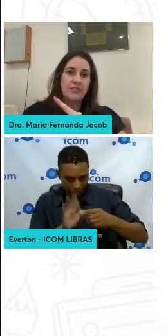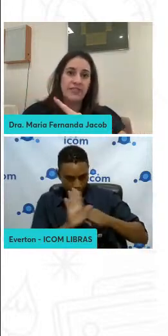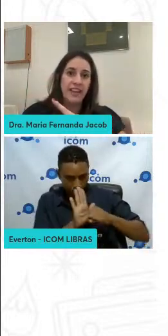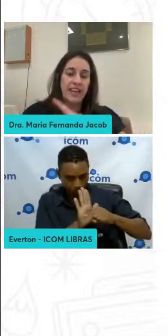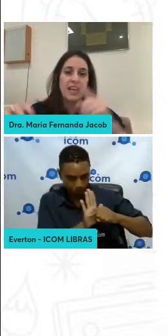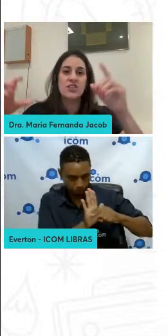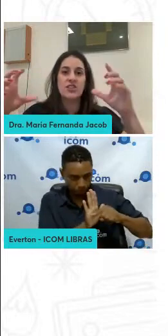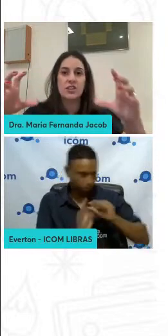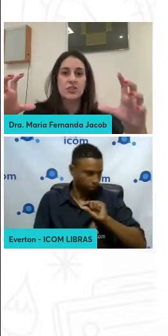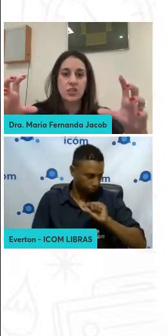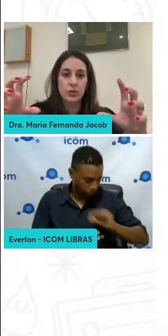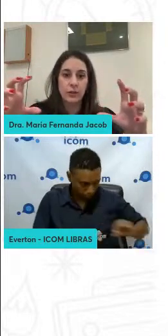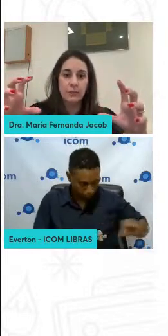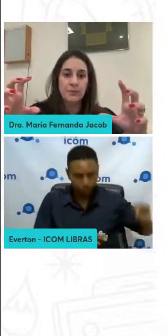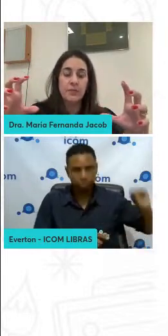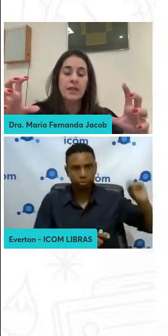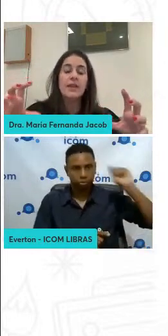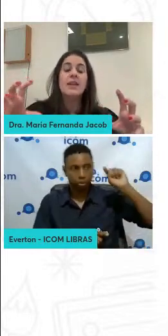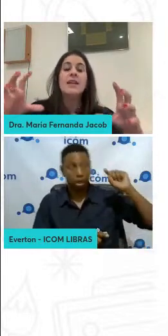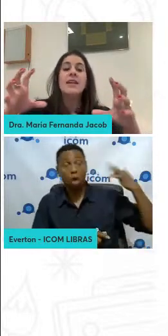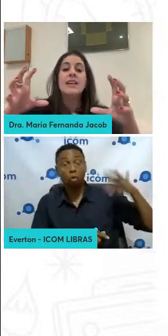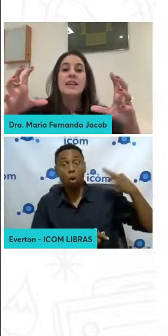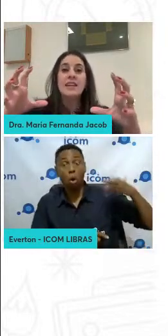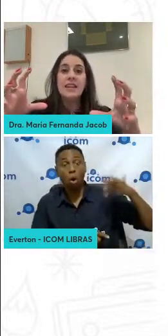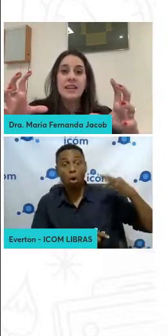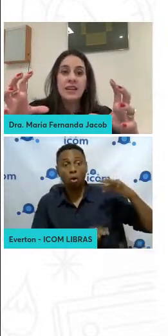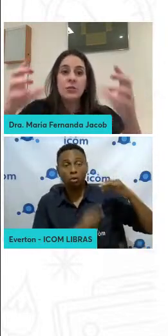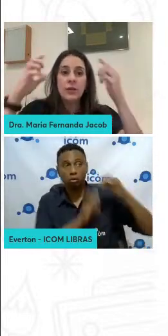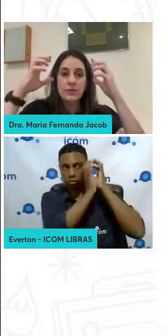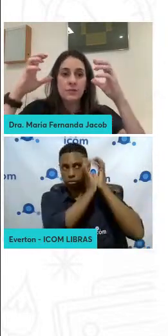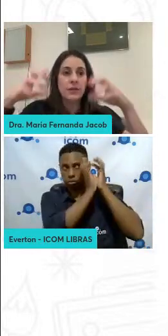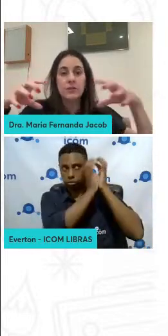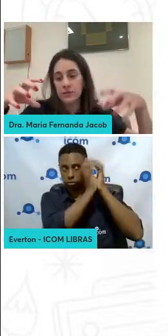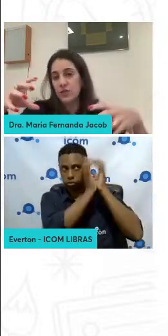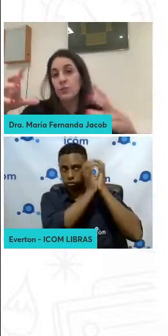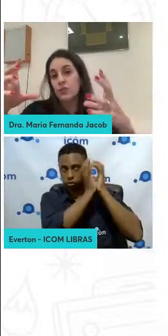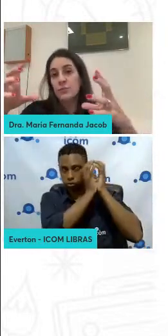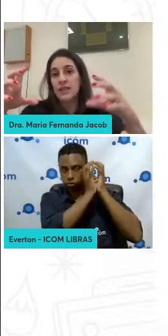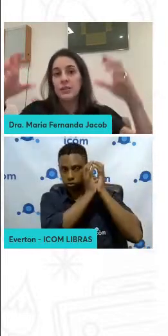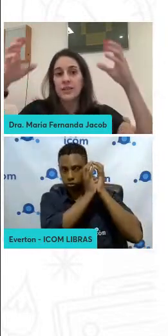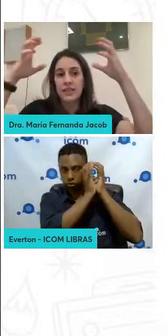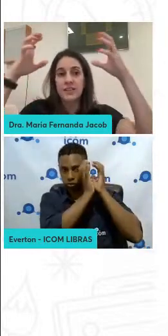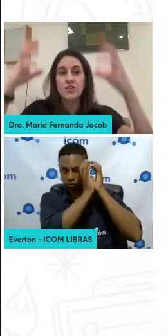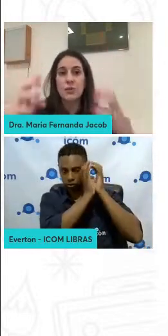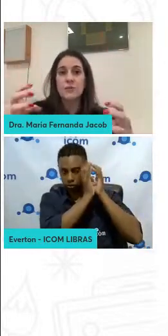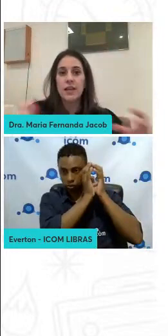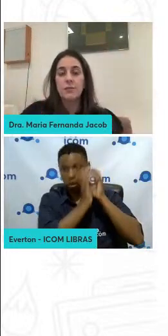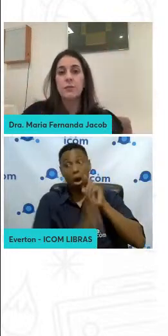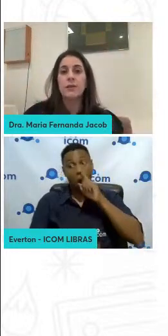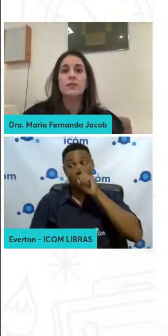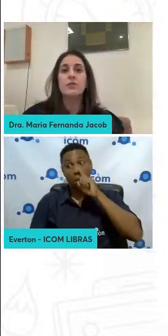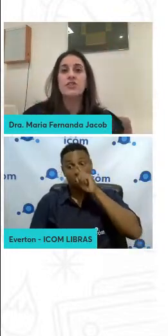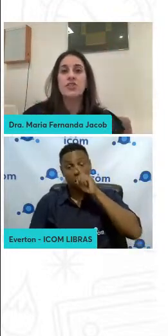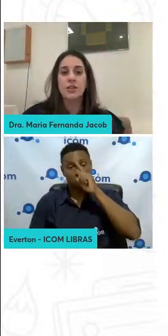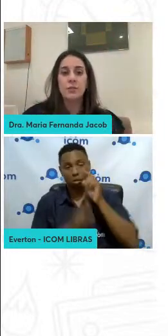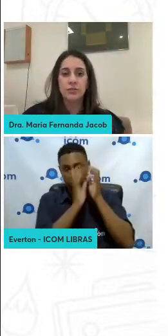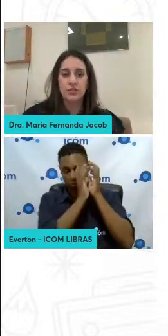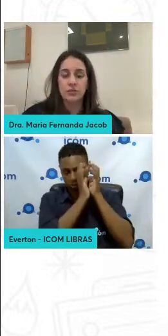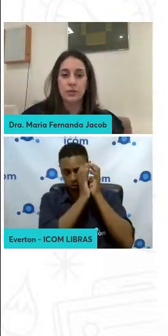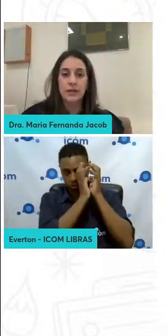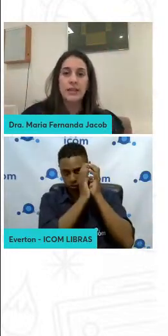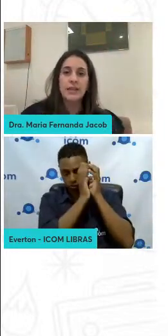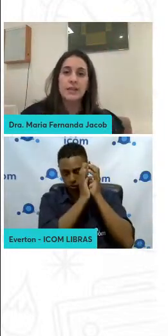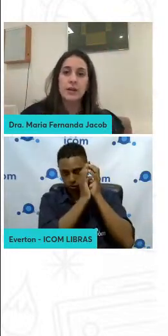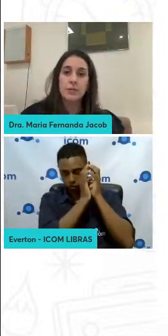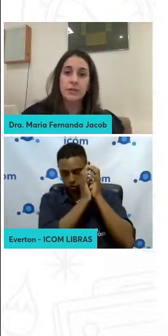estímulo aferente de dor. E o meu manda o estímulo de perigo, na realidade, o meu cérebro manda o estímulo